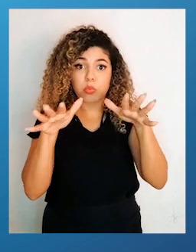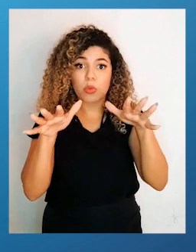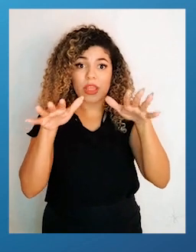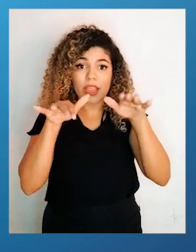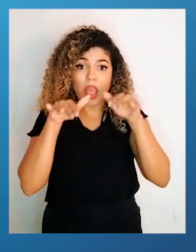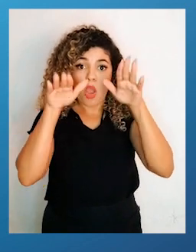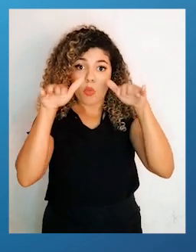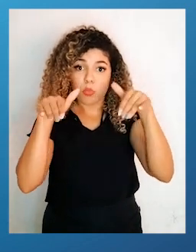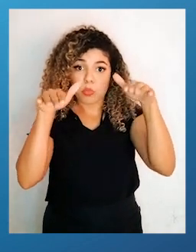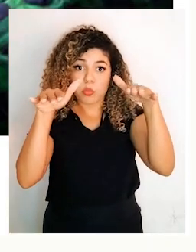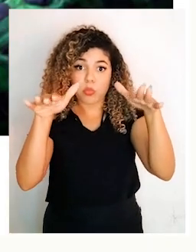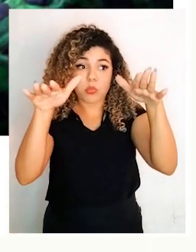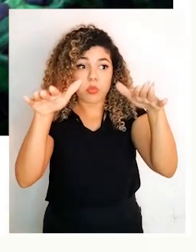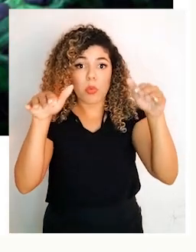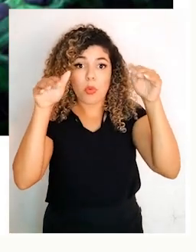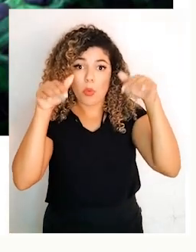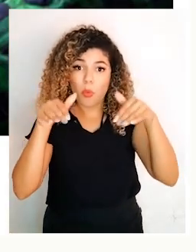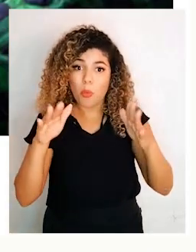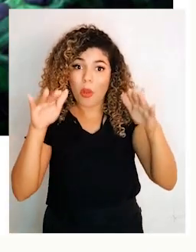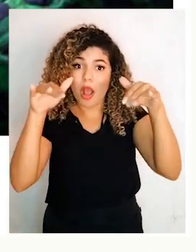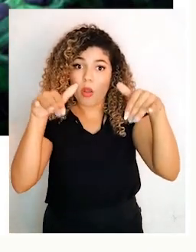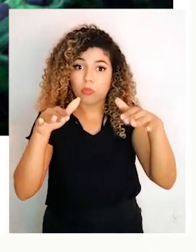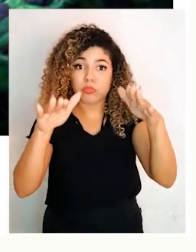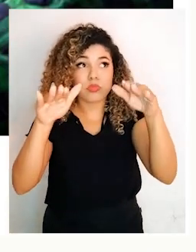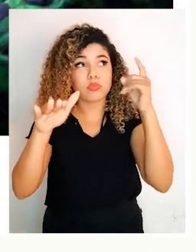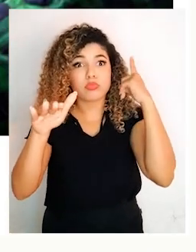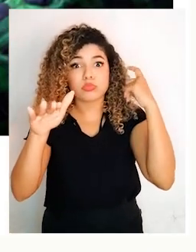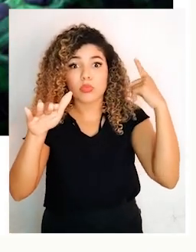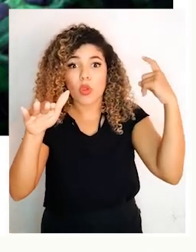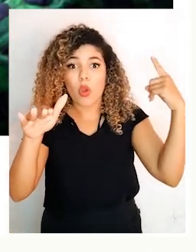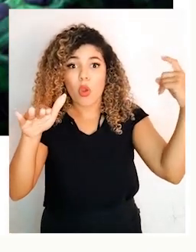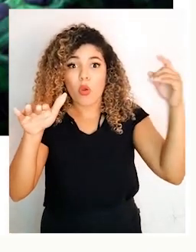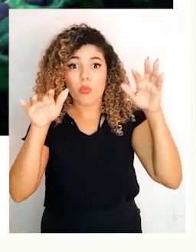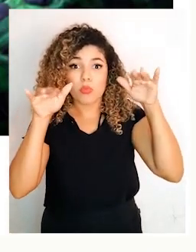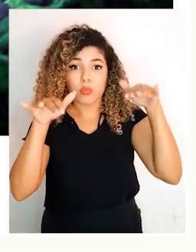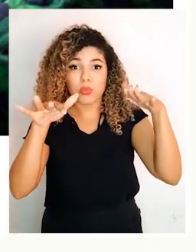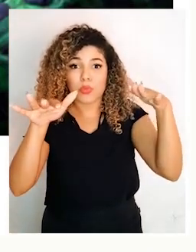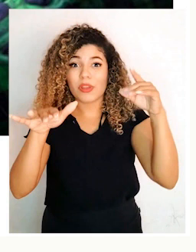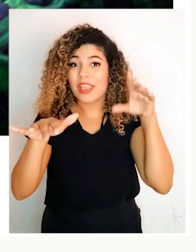onda sonora. Essa onda sonora chega